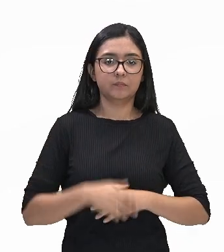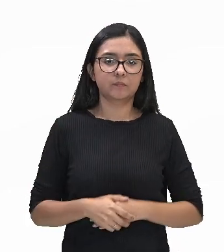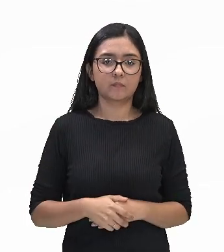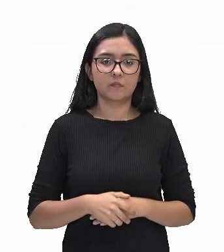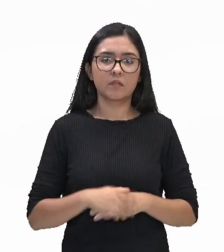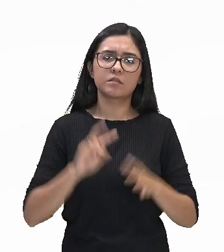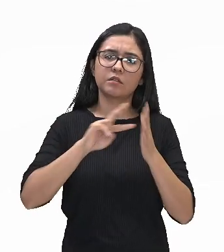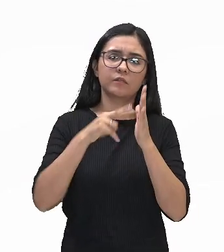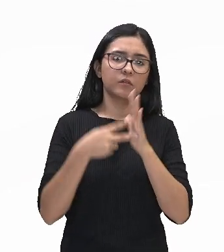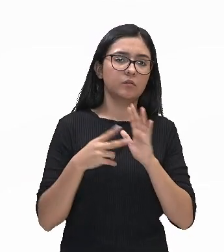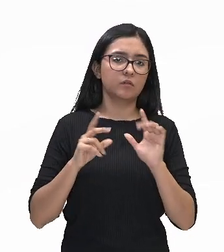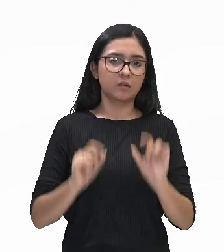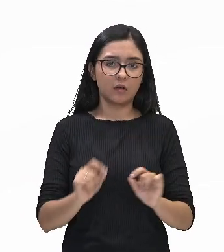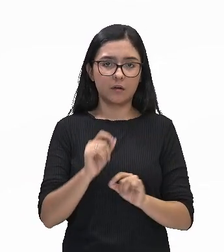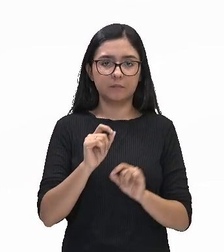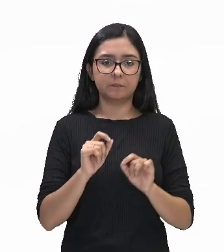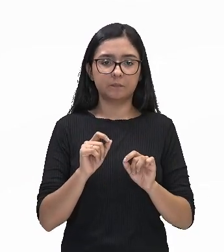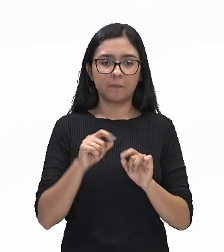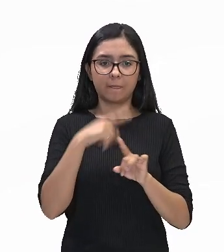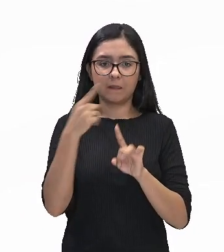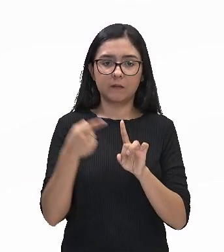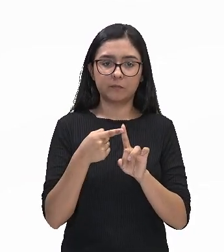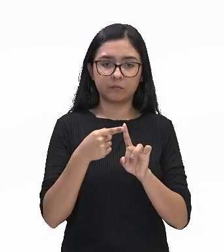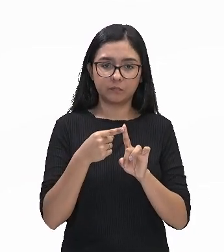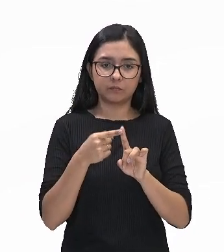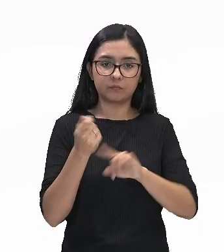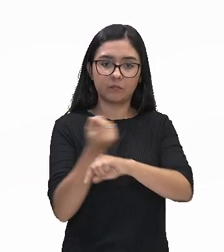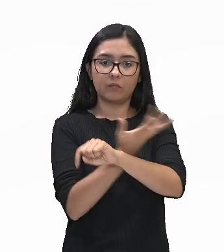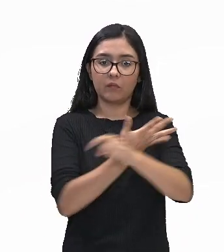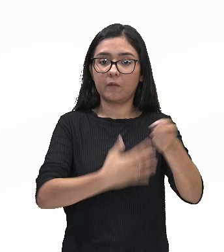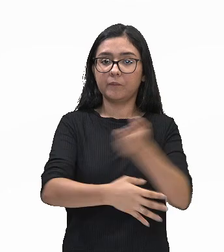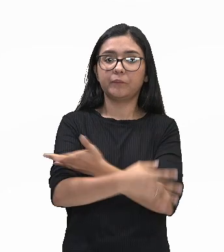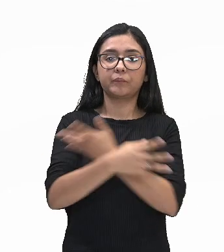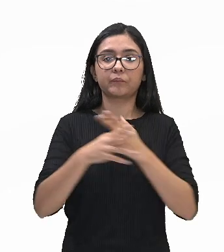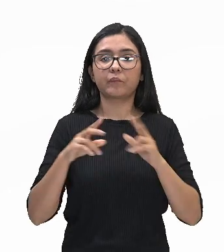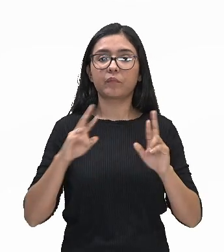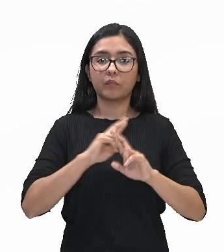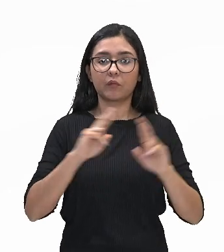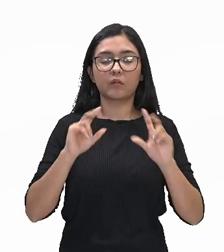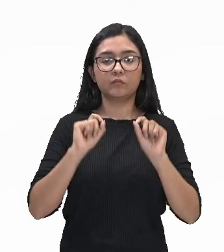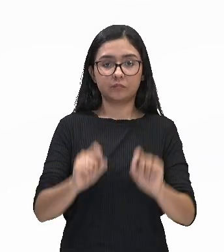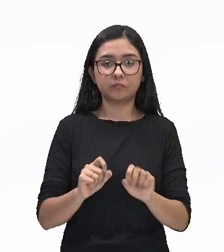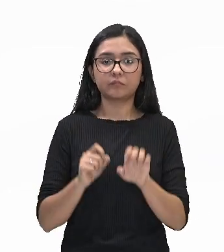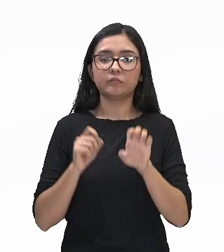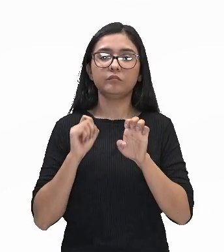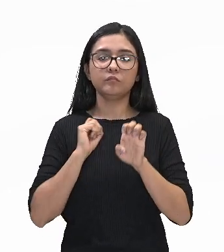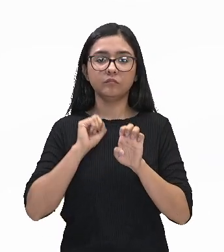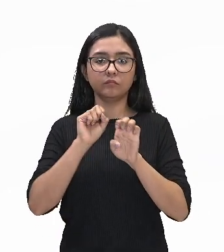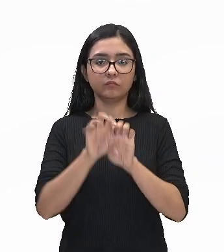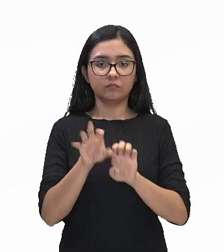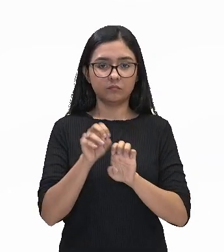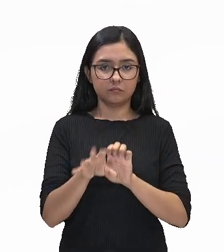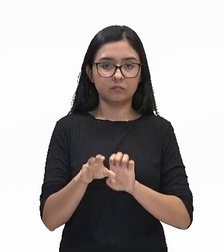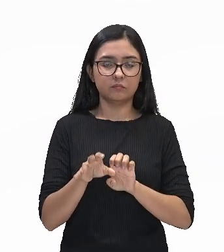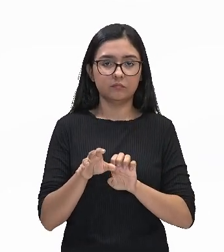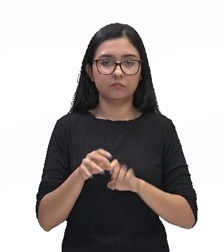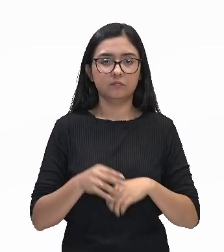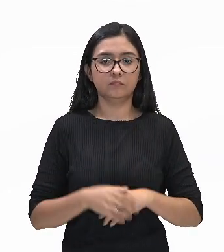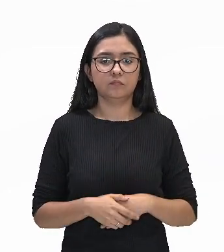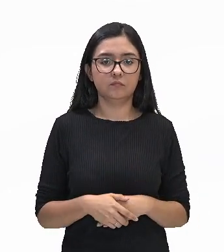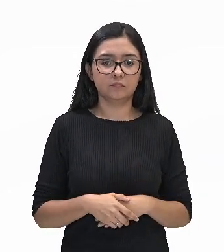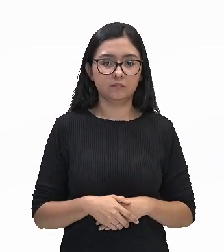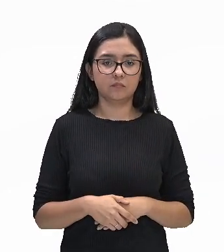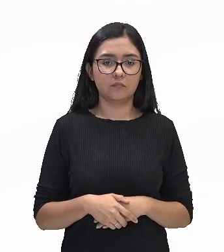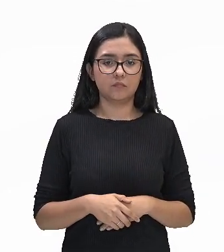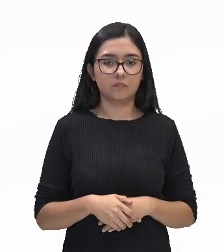significa dizer que a função emotiva está ligada ao emissor. Então, o